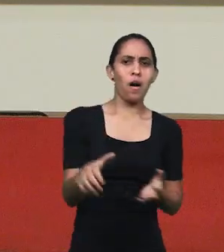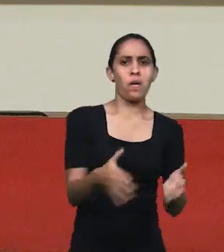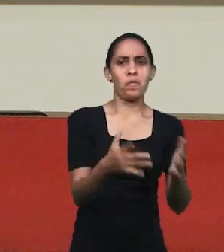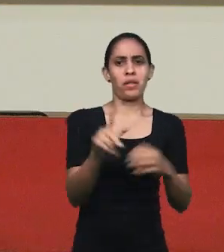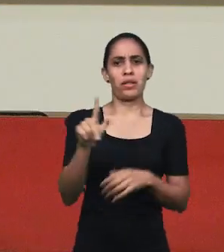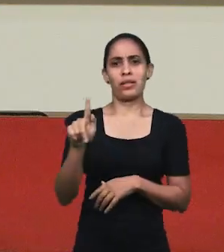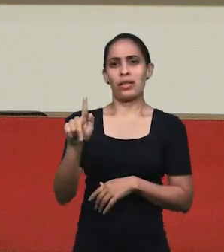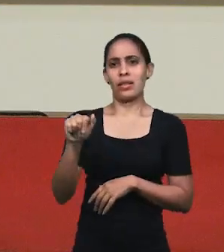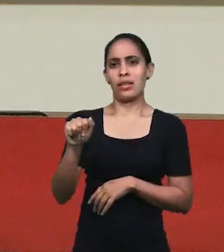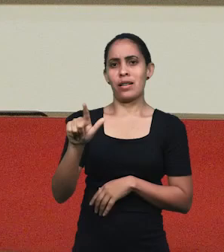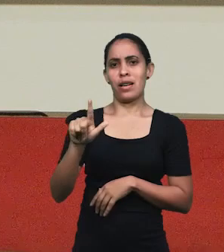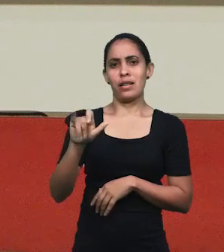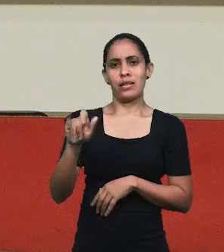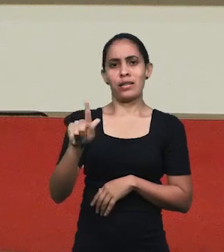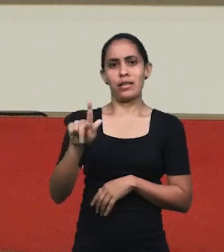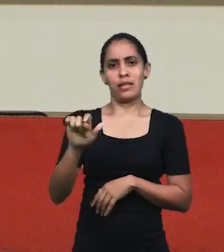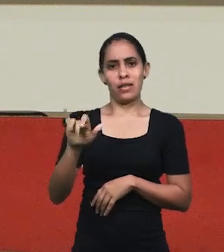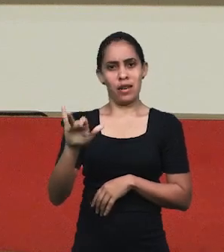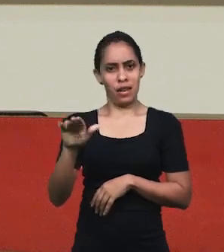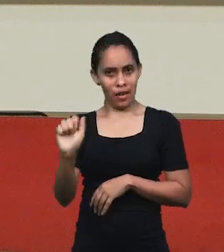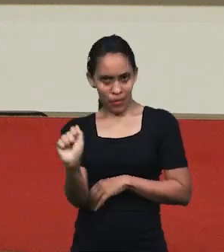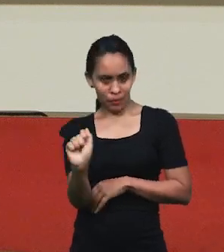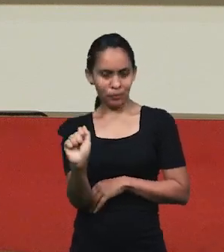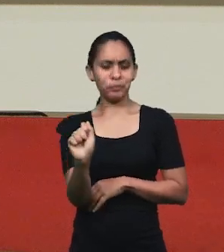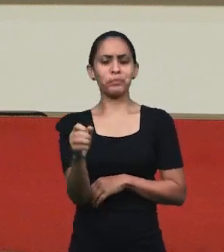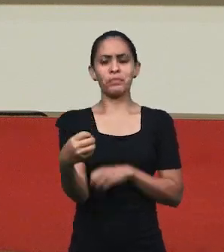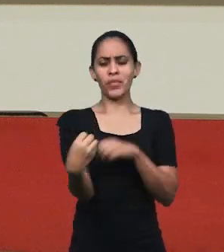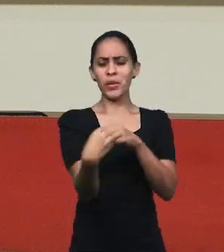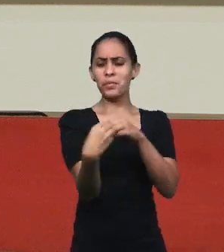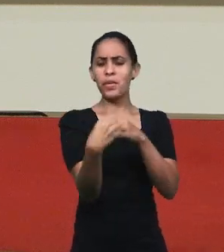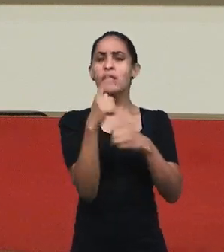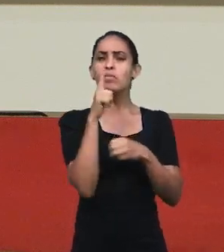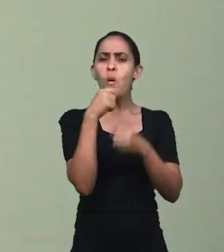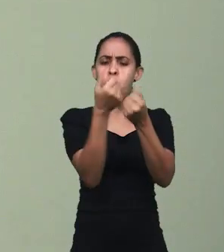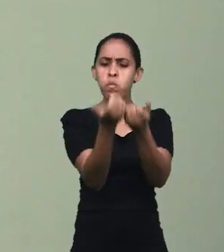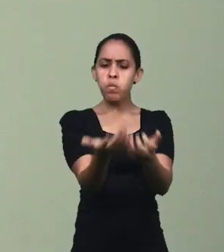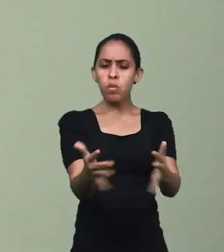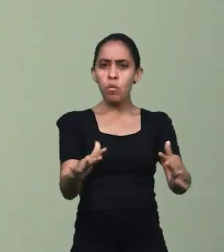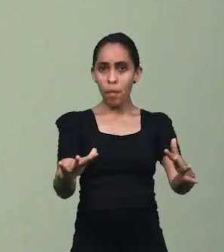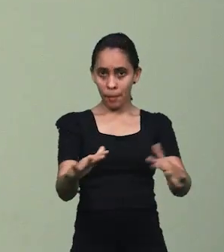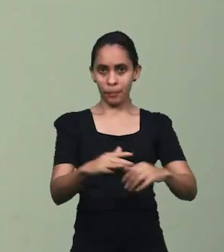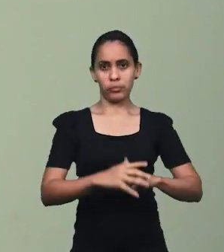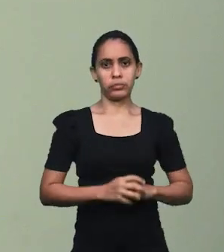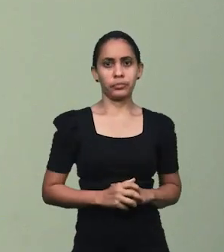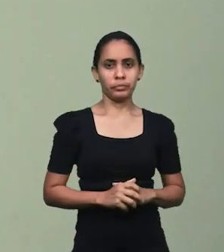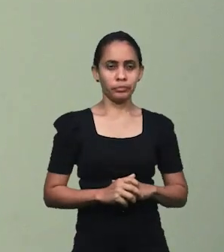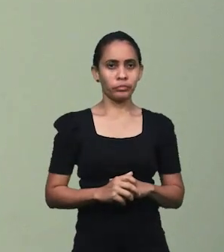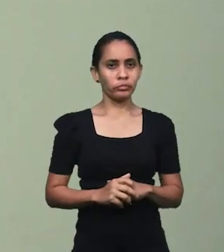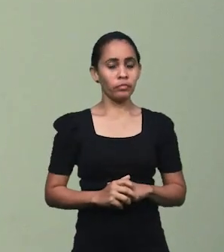mar da Galileia. Era uma cidade de pescadores, porque ficava perto do mar.